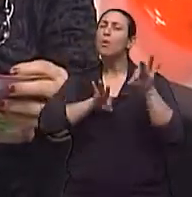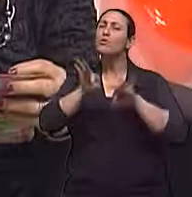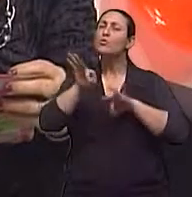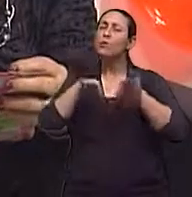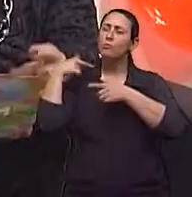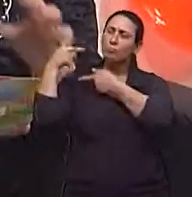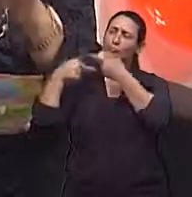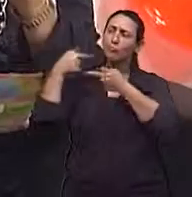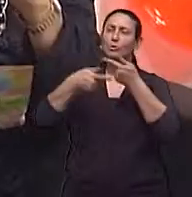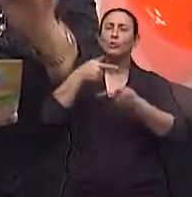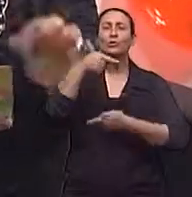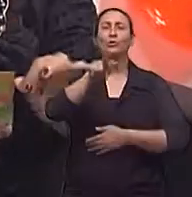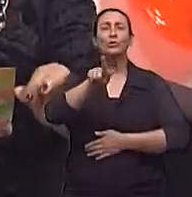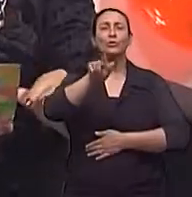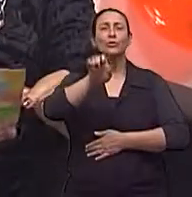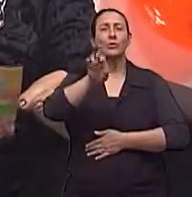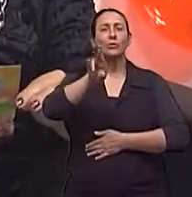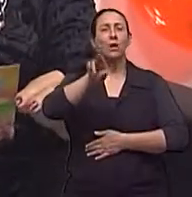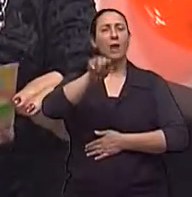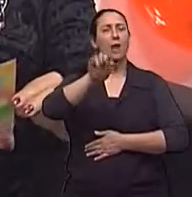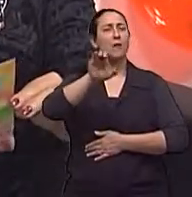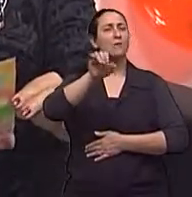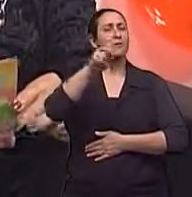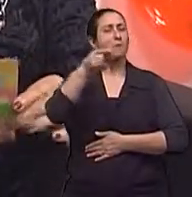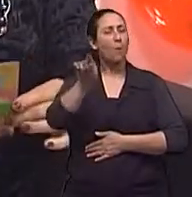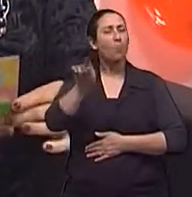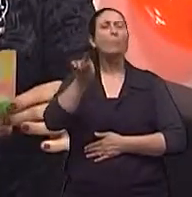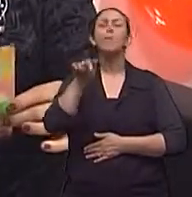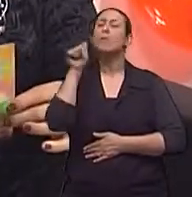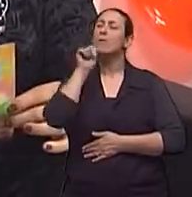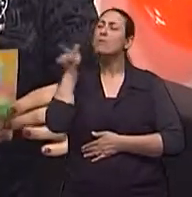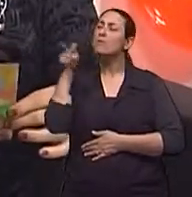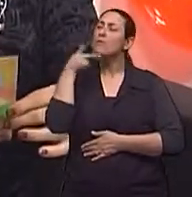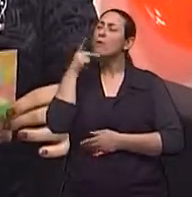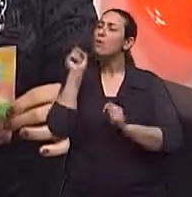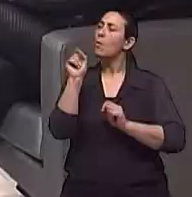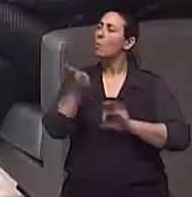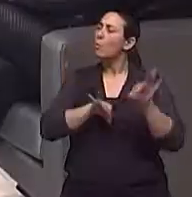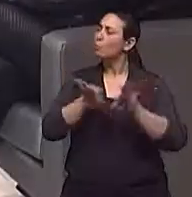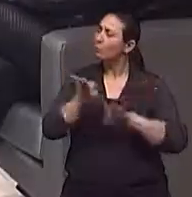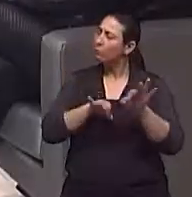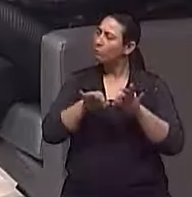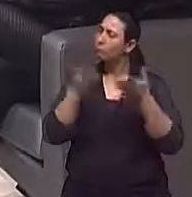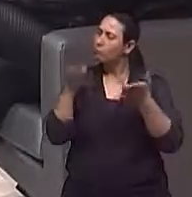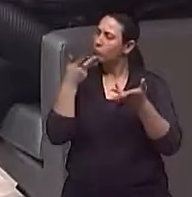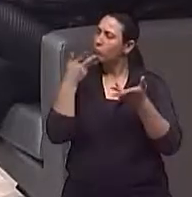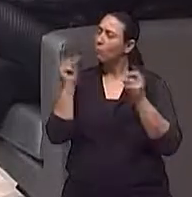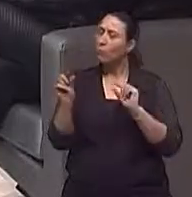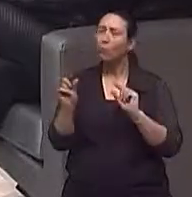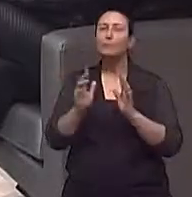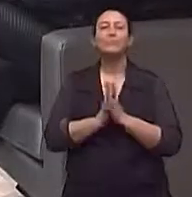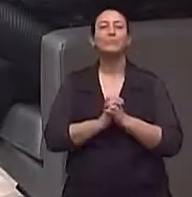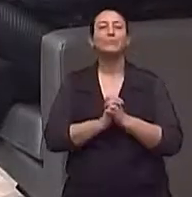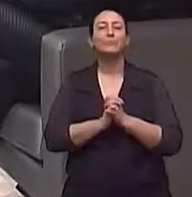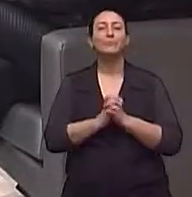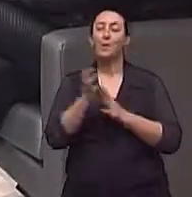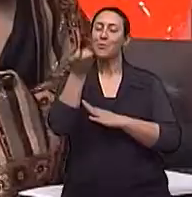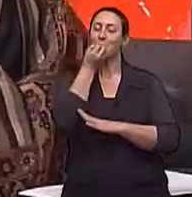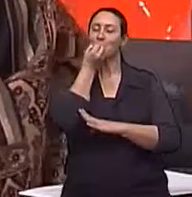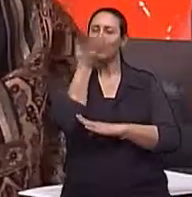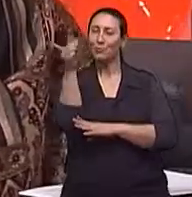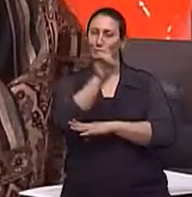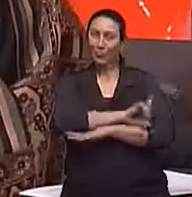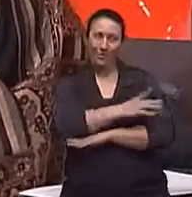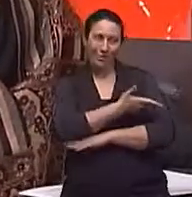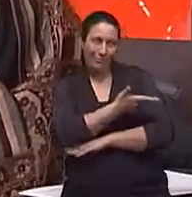que foi que nos incentivou a é preciso conhecimento sobre esse projeto vou falar um pouquinho sim bom bom dia então a